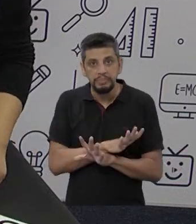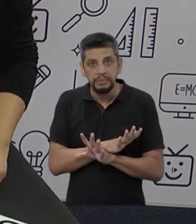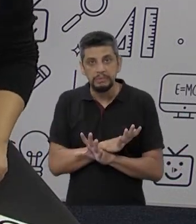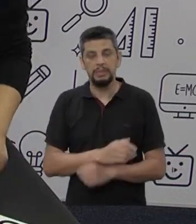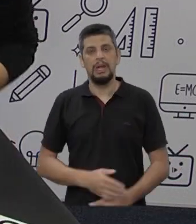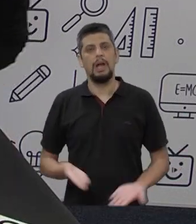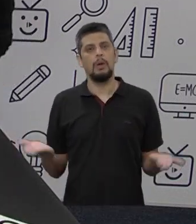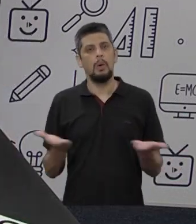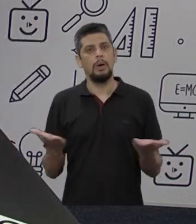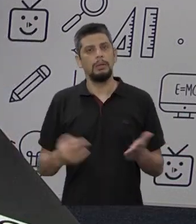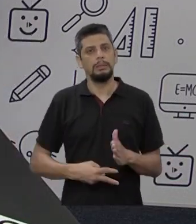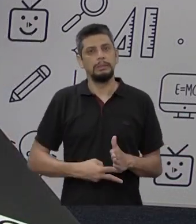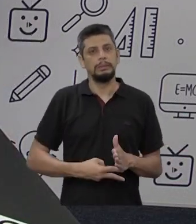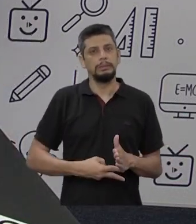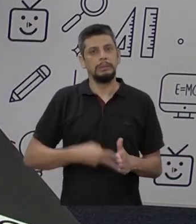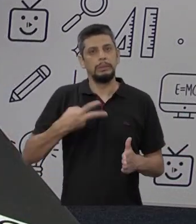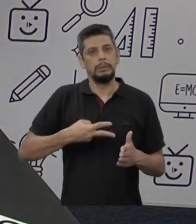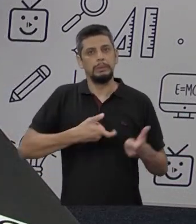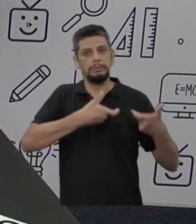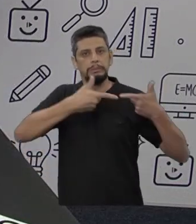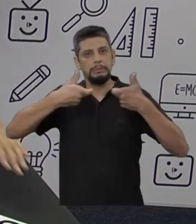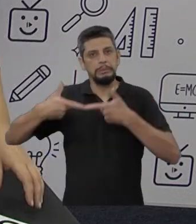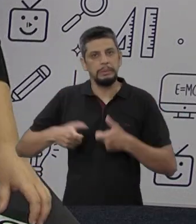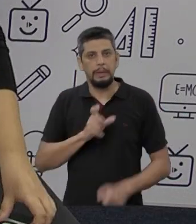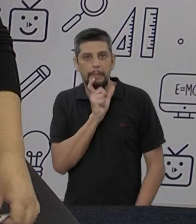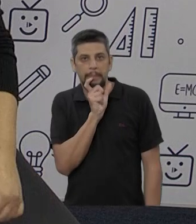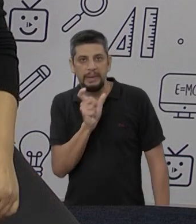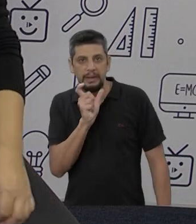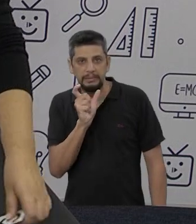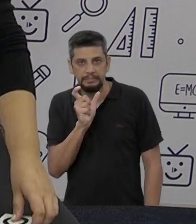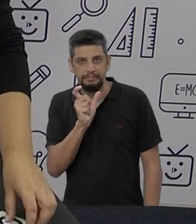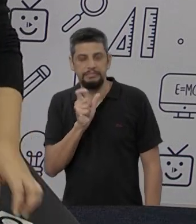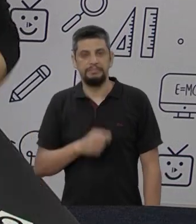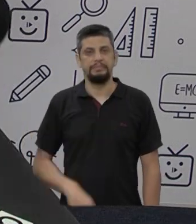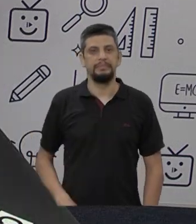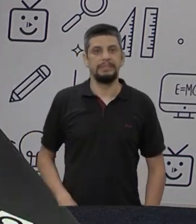Prontinho. Vamos para a segunda rodada da nossa brincadeira.